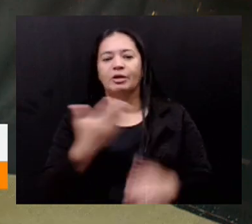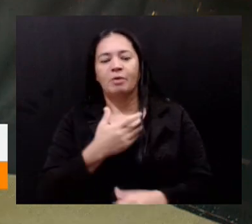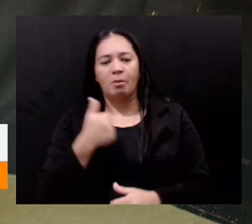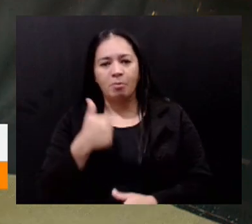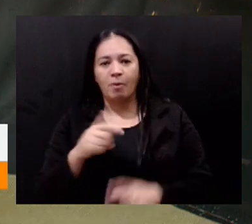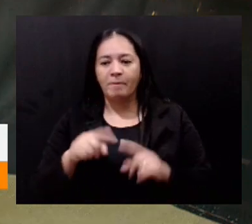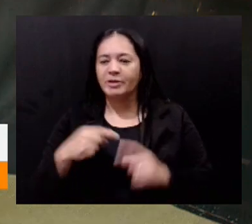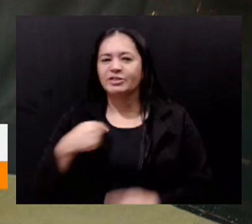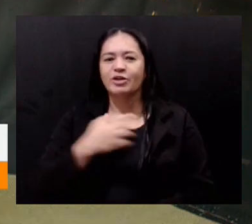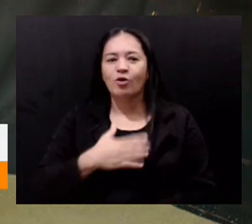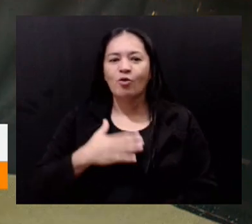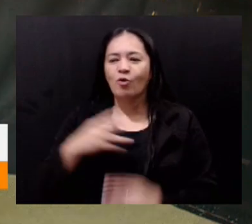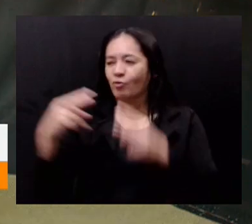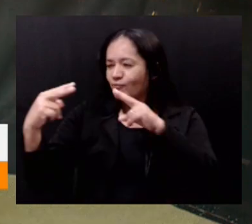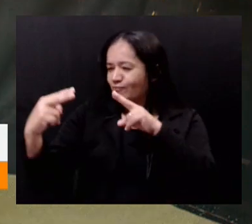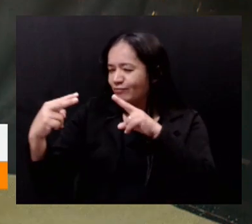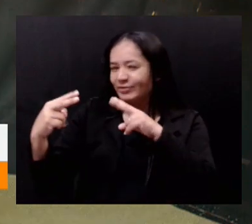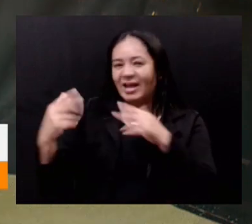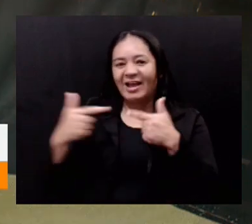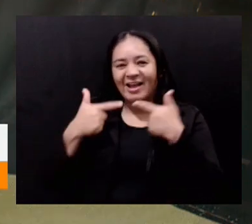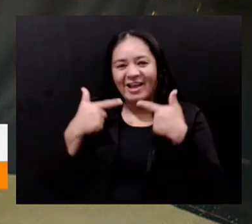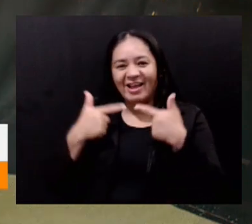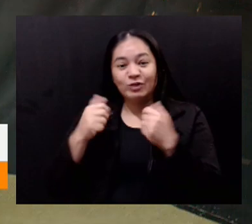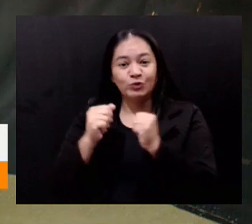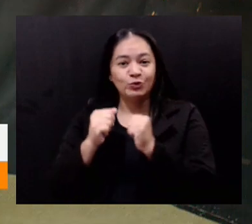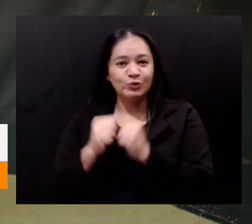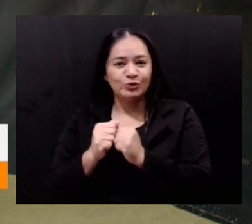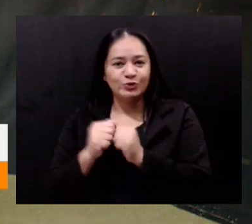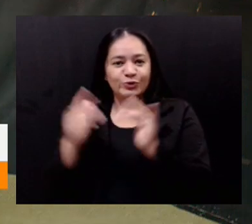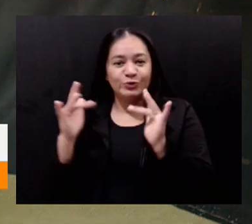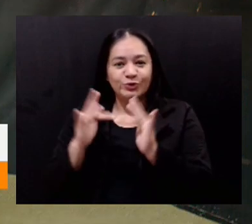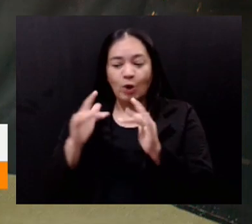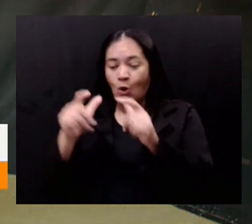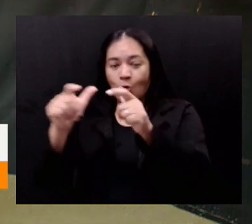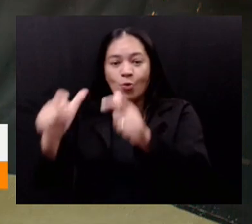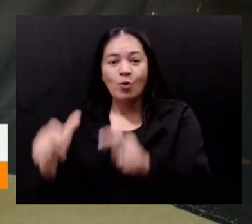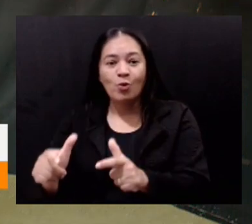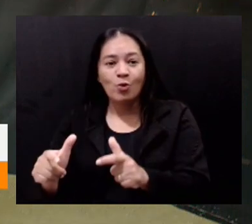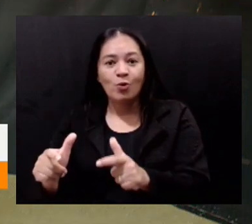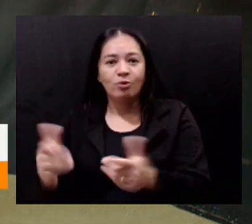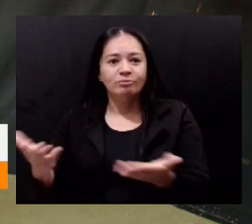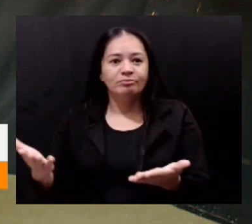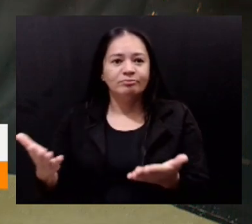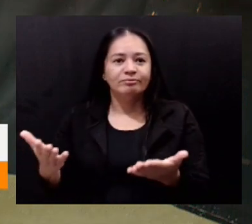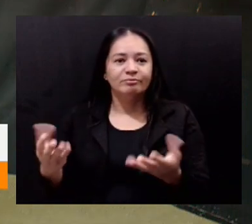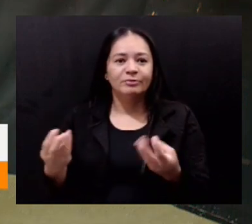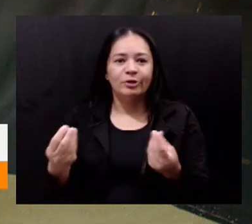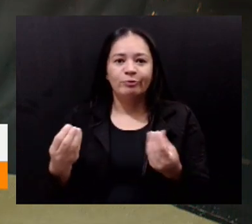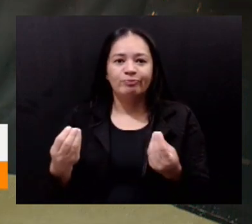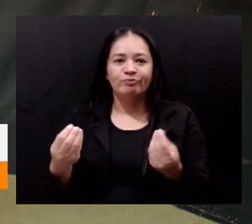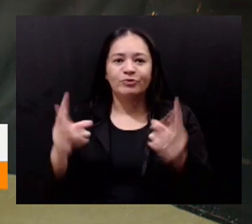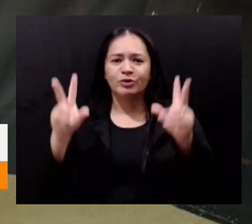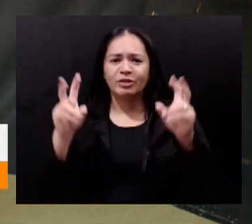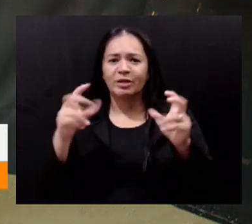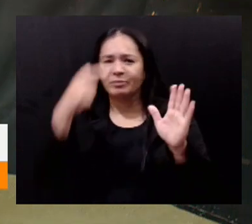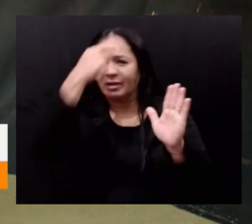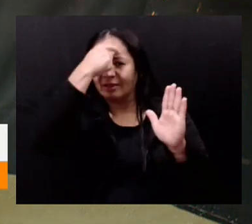de dar risada, sabe? O E aí, ambiente, o sair naquele ambiente. E aí, assim, ambiente. com essa questão da inteligência artificial, da rede